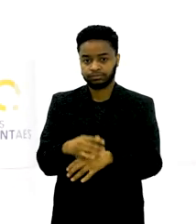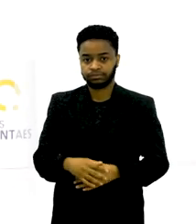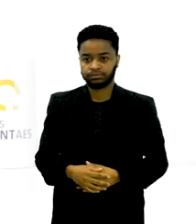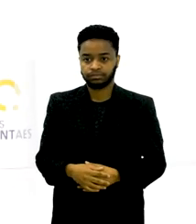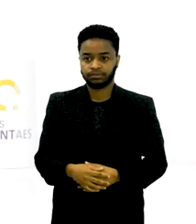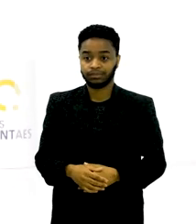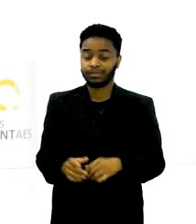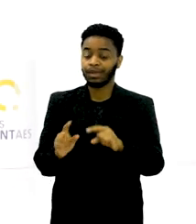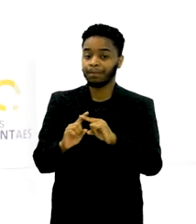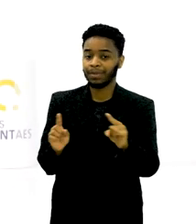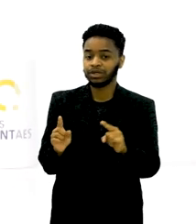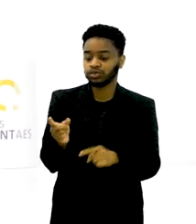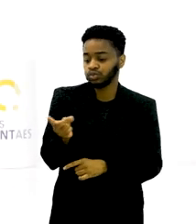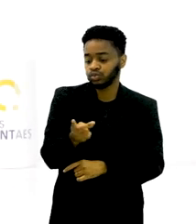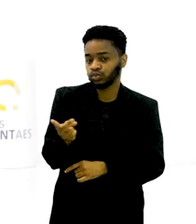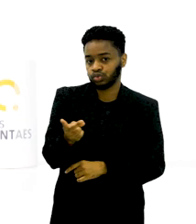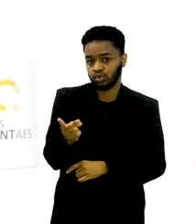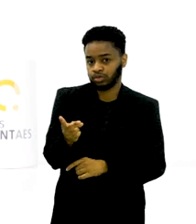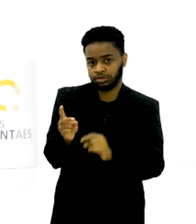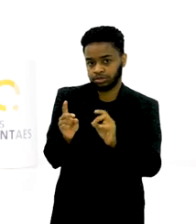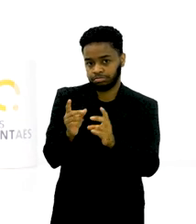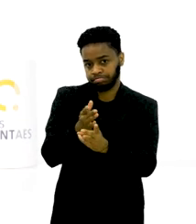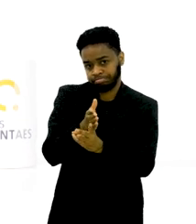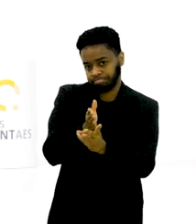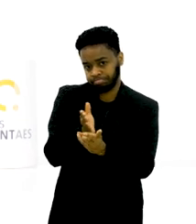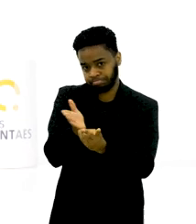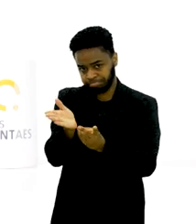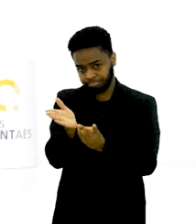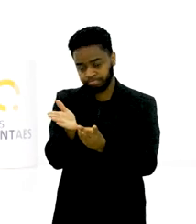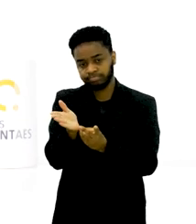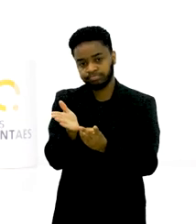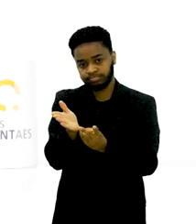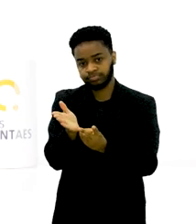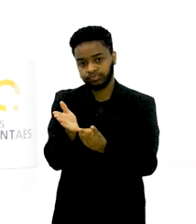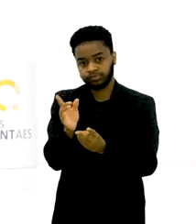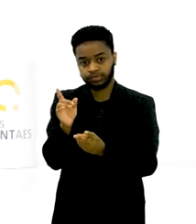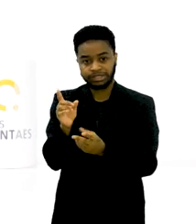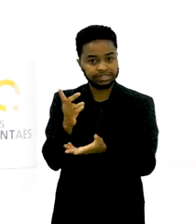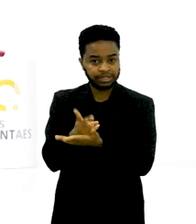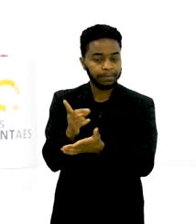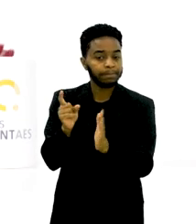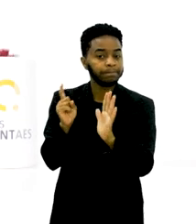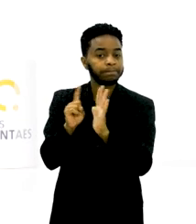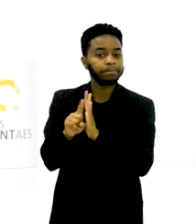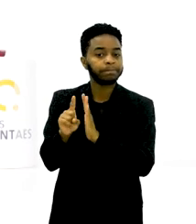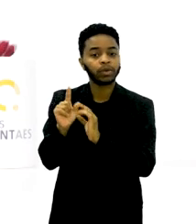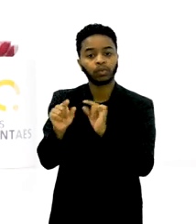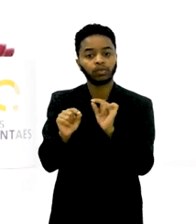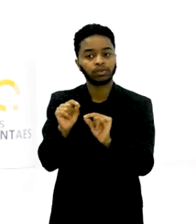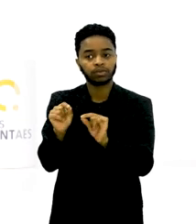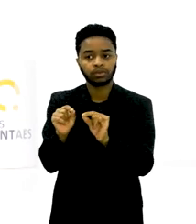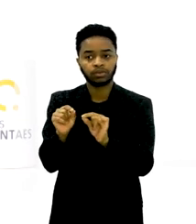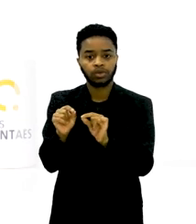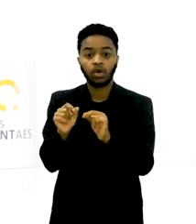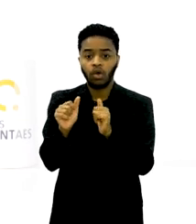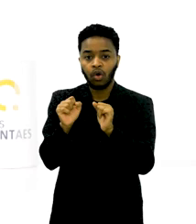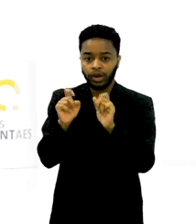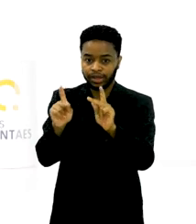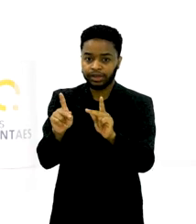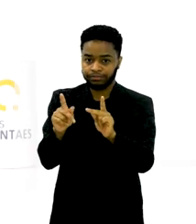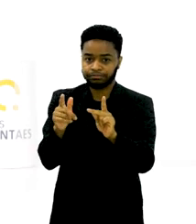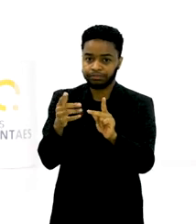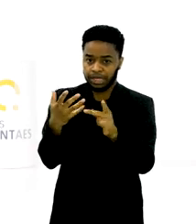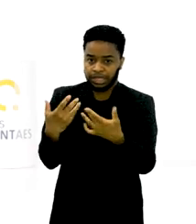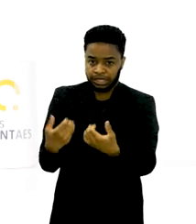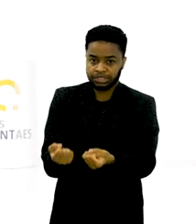eh Em ambos os casos né e e a pergunta que nunca calar é a partir